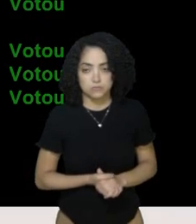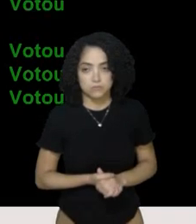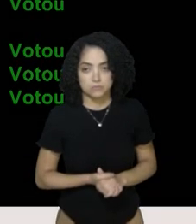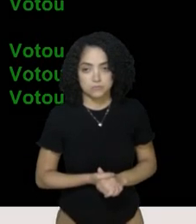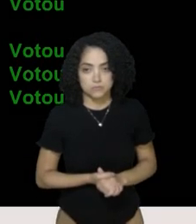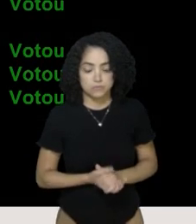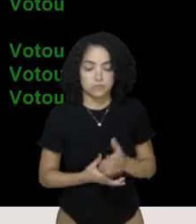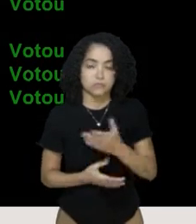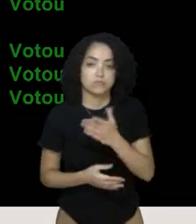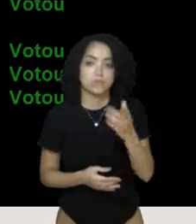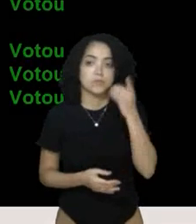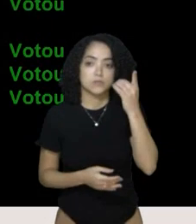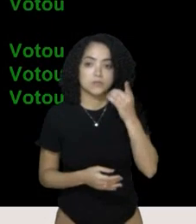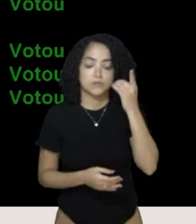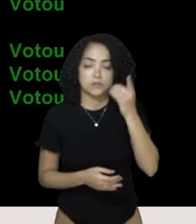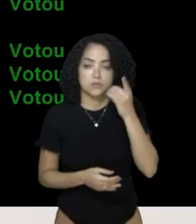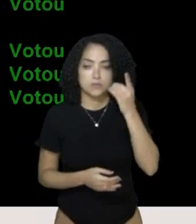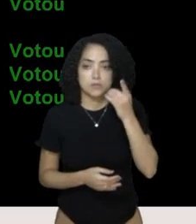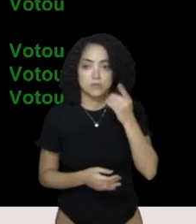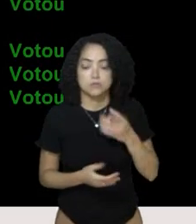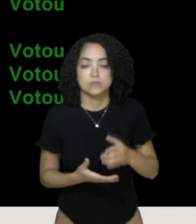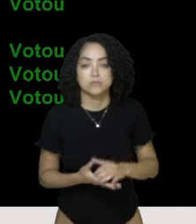Senhores deputados,